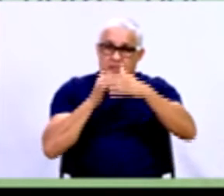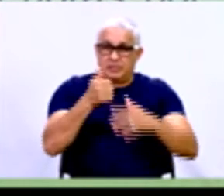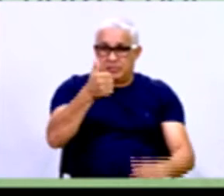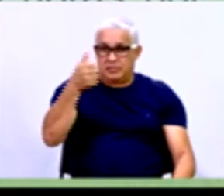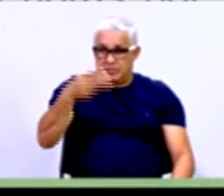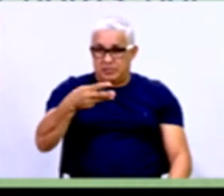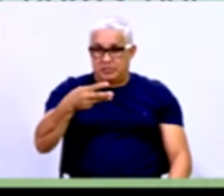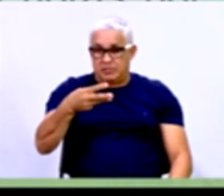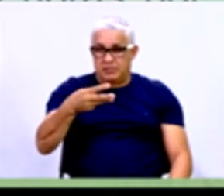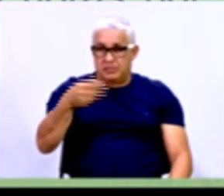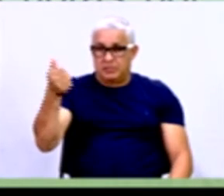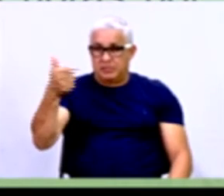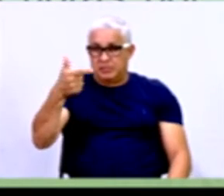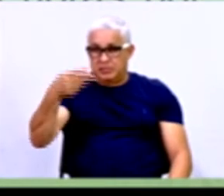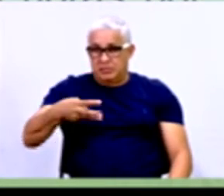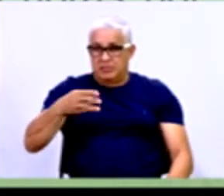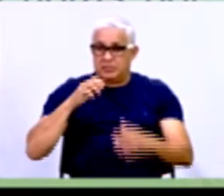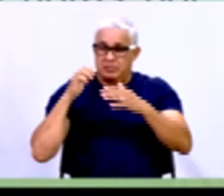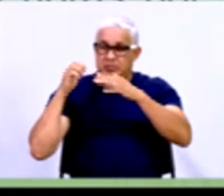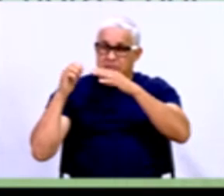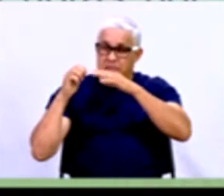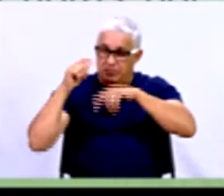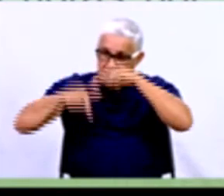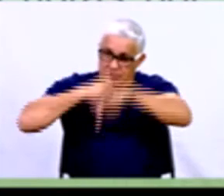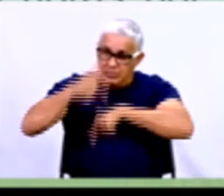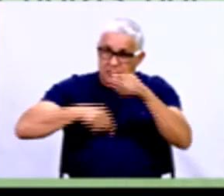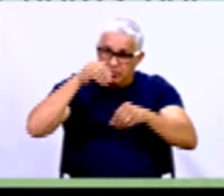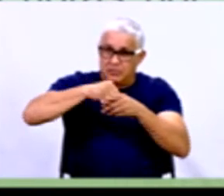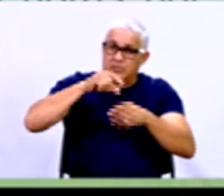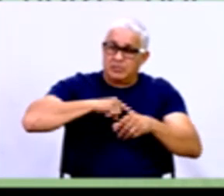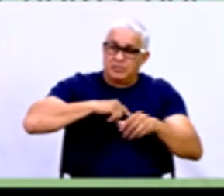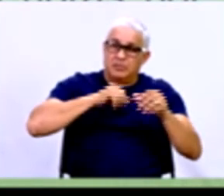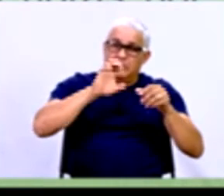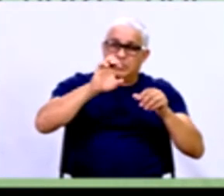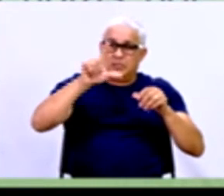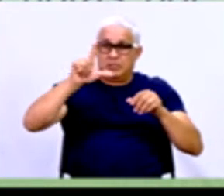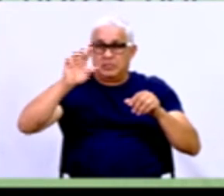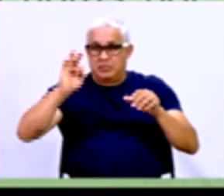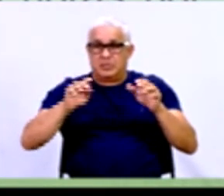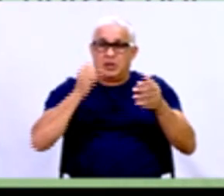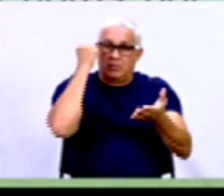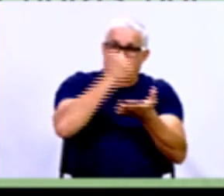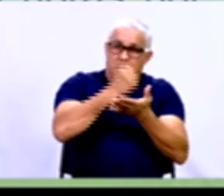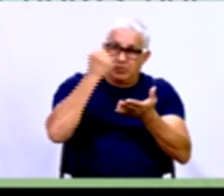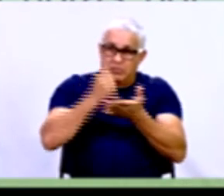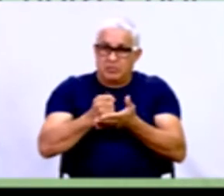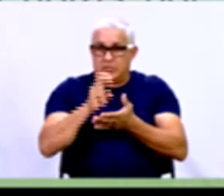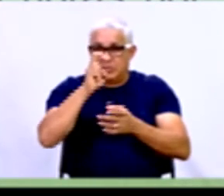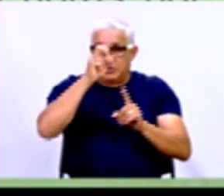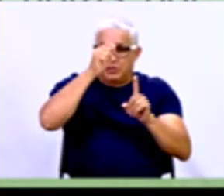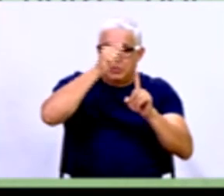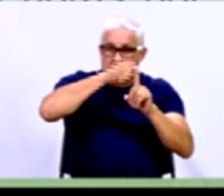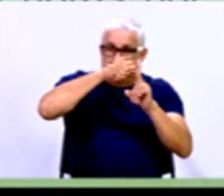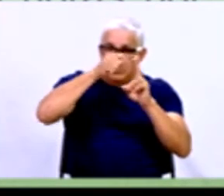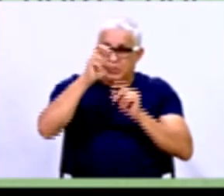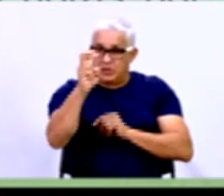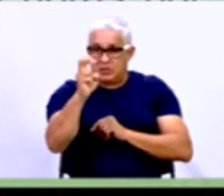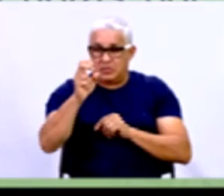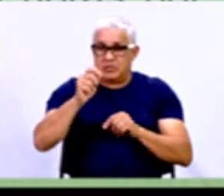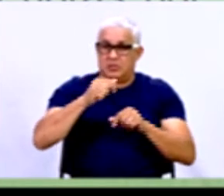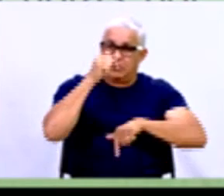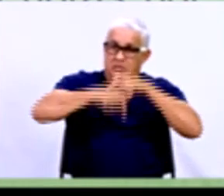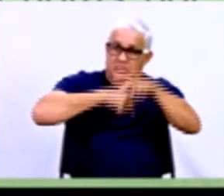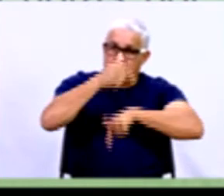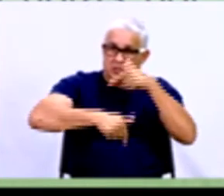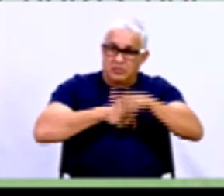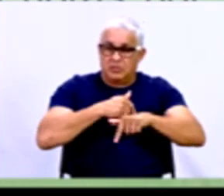sobre o regime CLT, da Consolidação das Leis de Trabalho, né, foi contratada por 5 meses para prestação de serviços